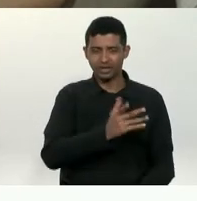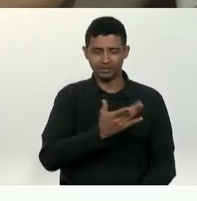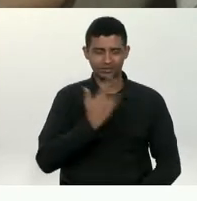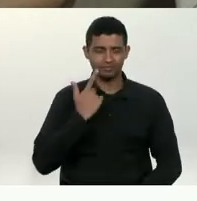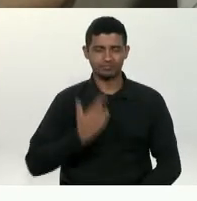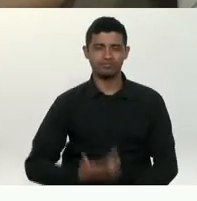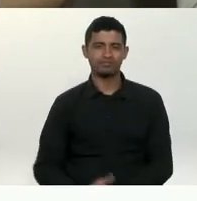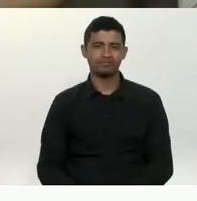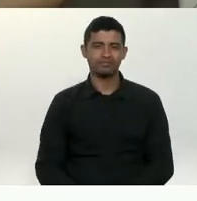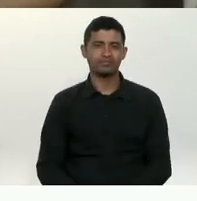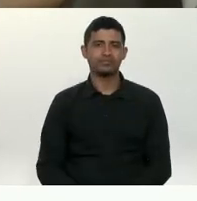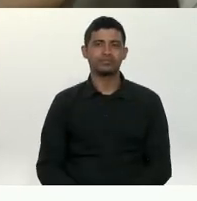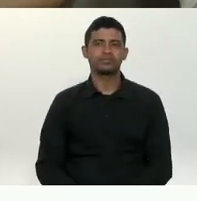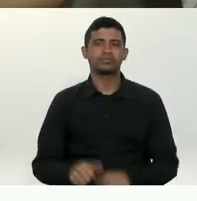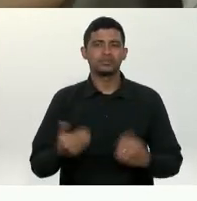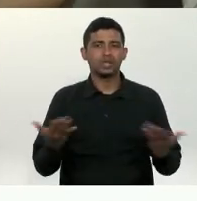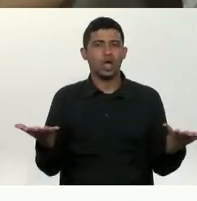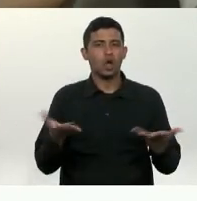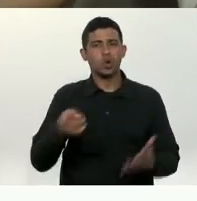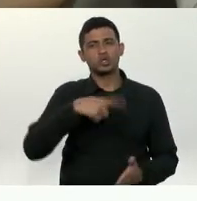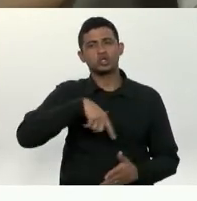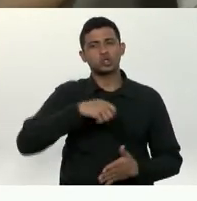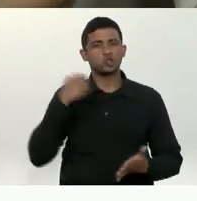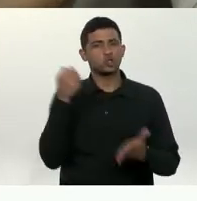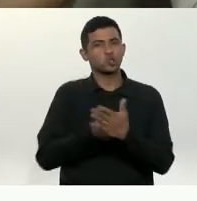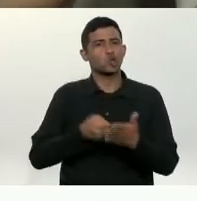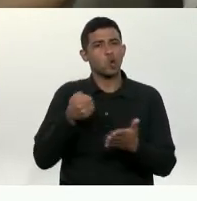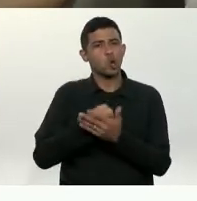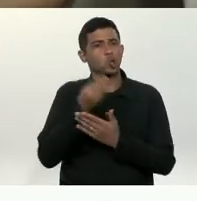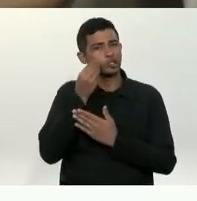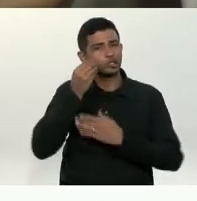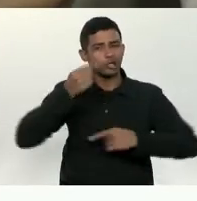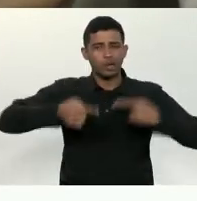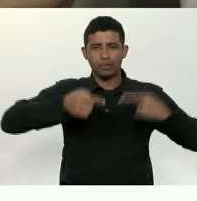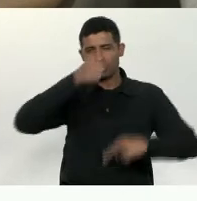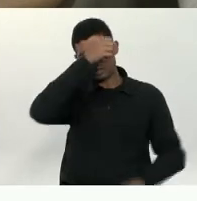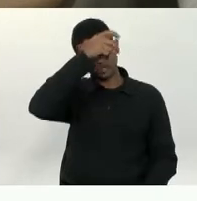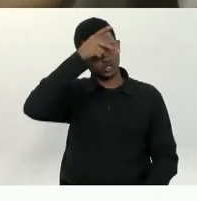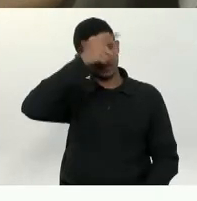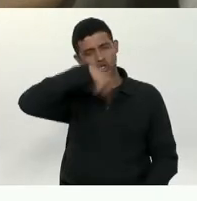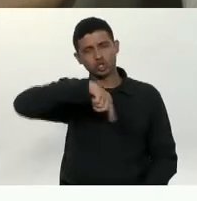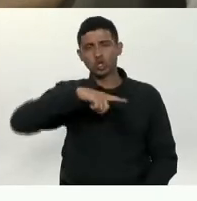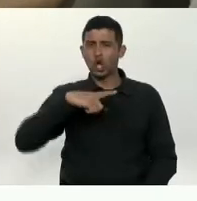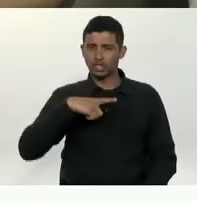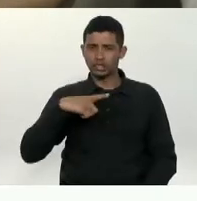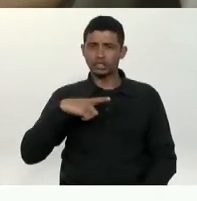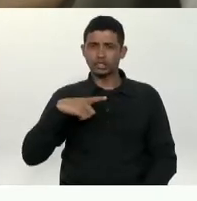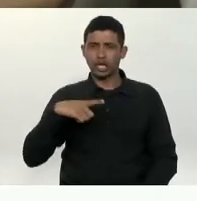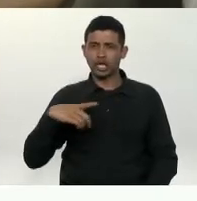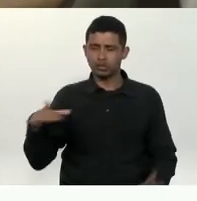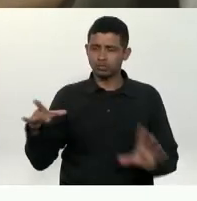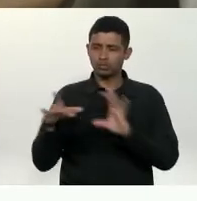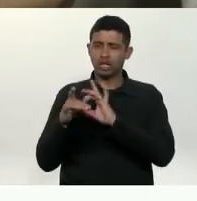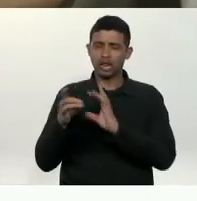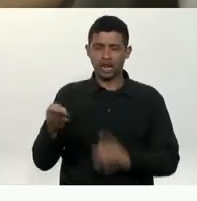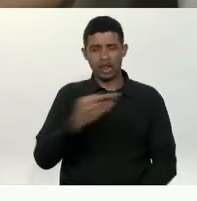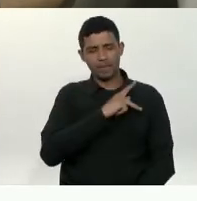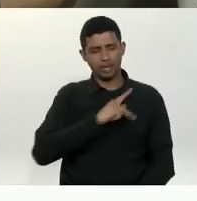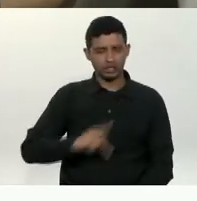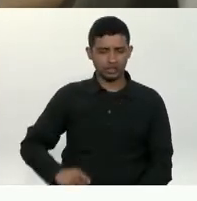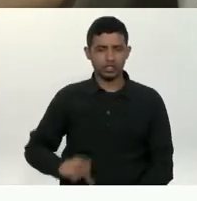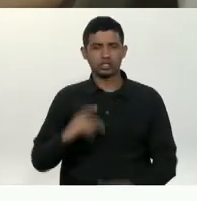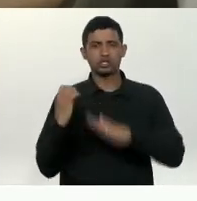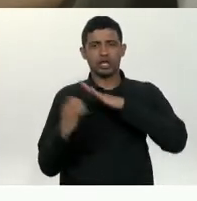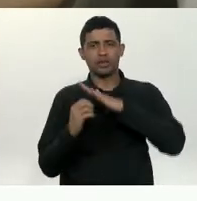né? Então, o que hoje a gente luta através de uma política pública, e nesse ponto estamos alinhadíssimos com o presidente da Petrobras, o